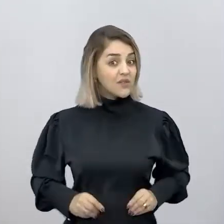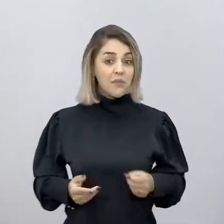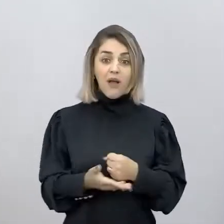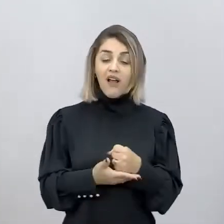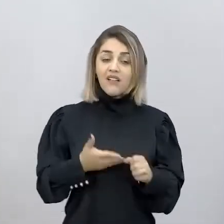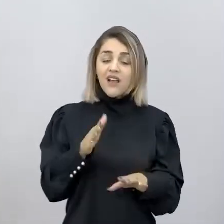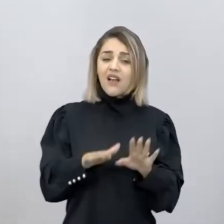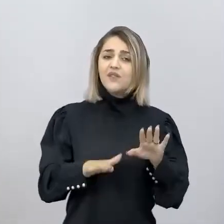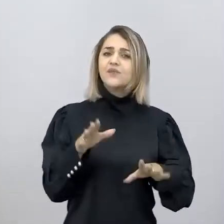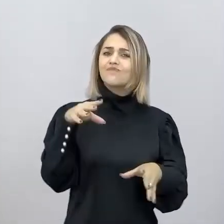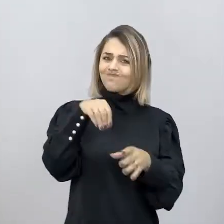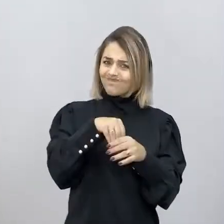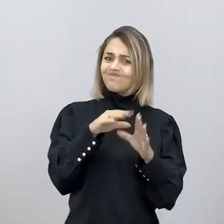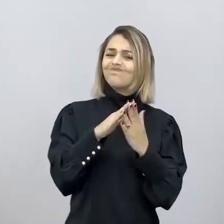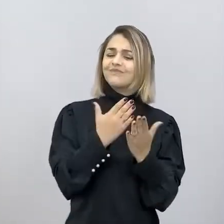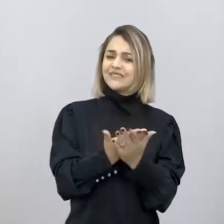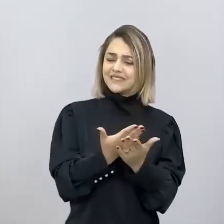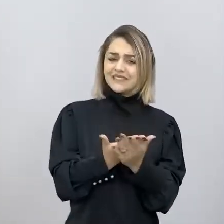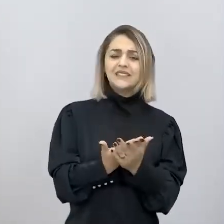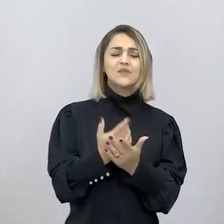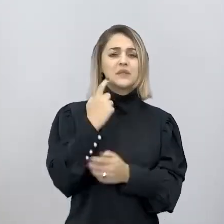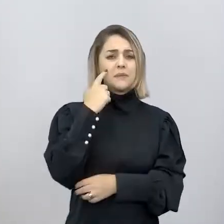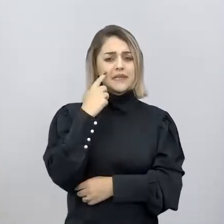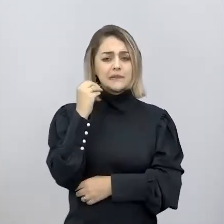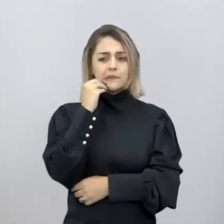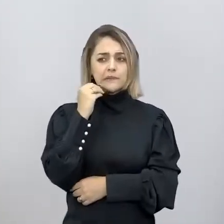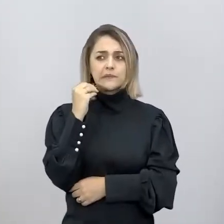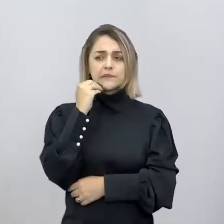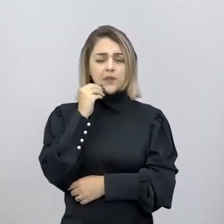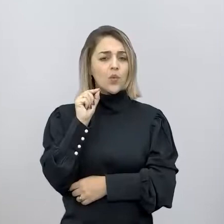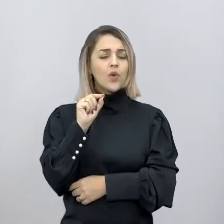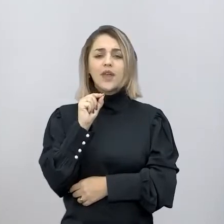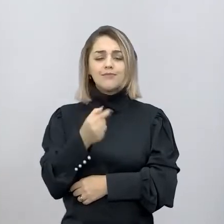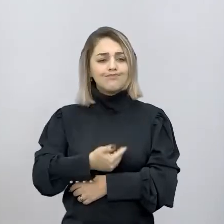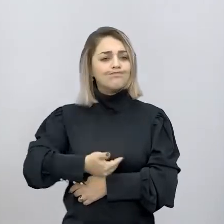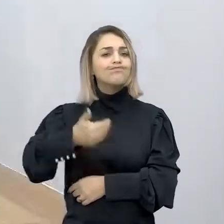escola, puxa, tem elementos aqui que a gente pode melhorar. Então, professora